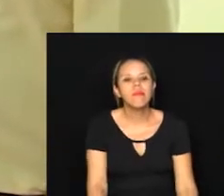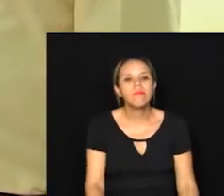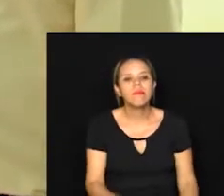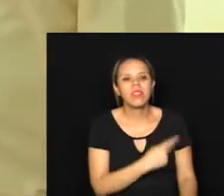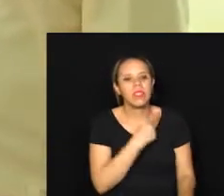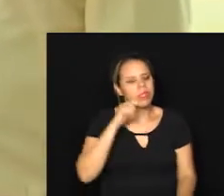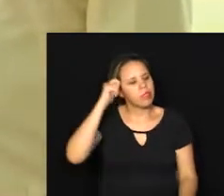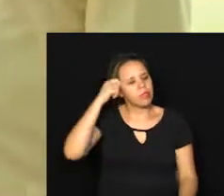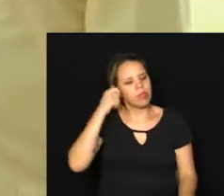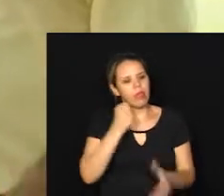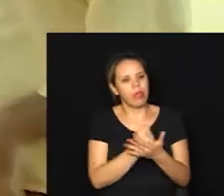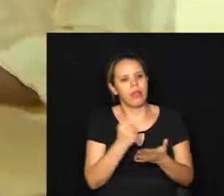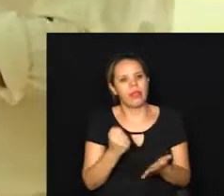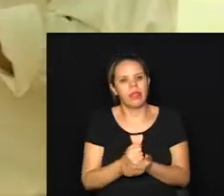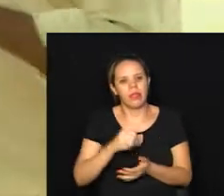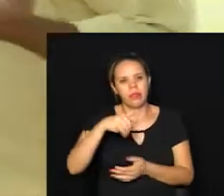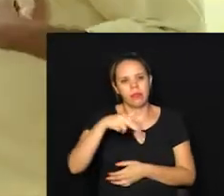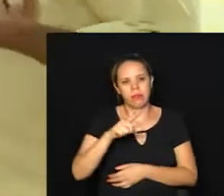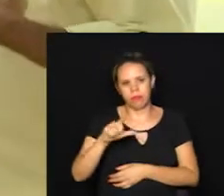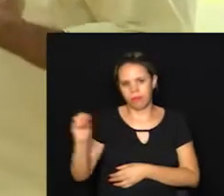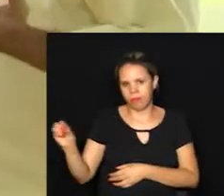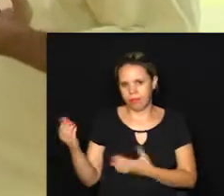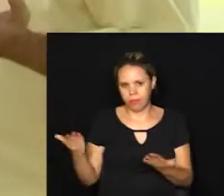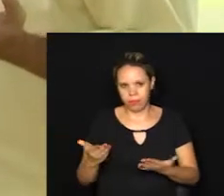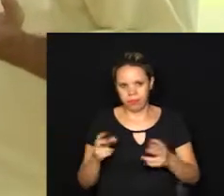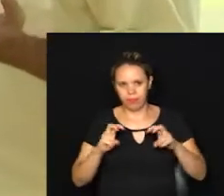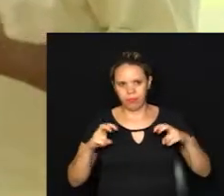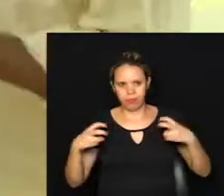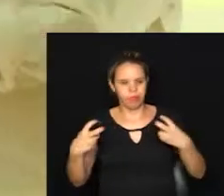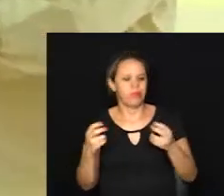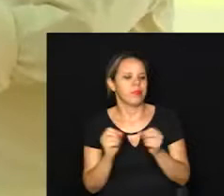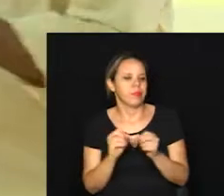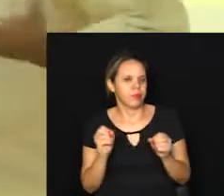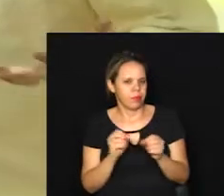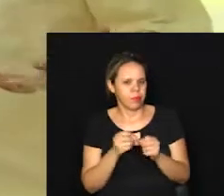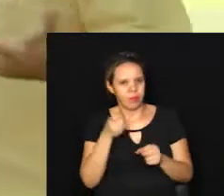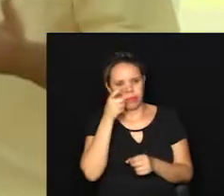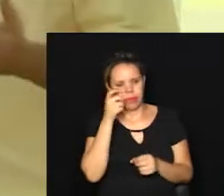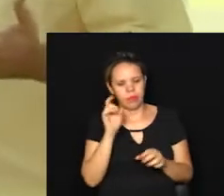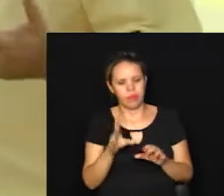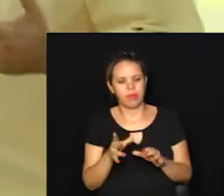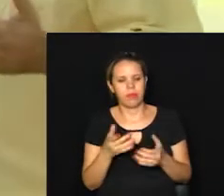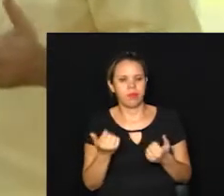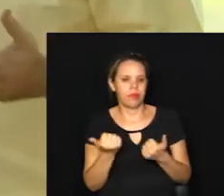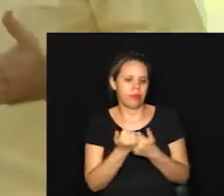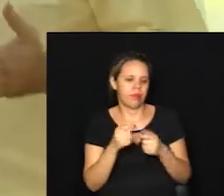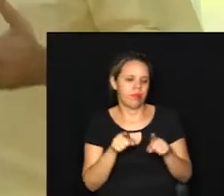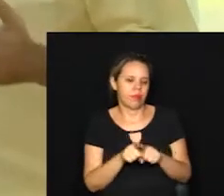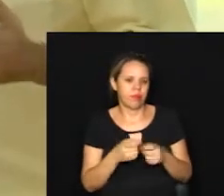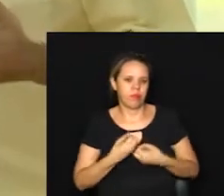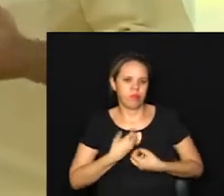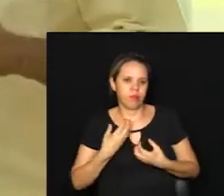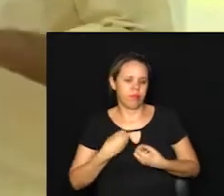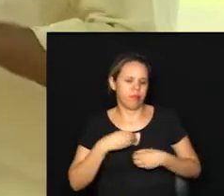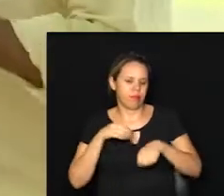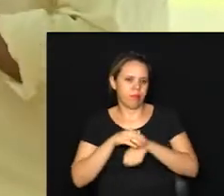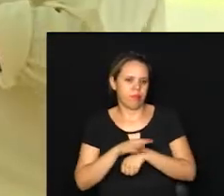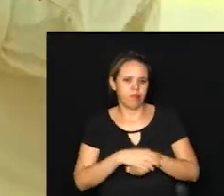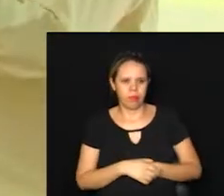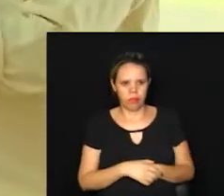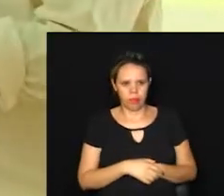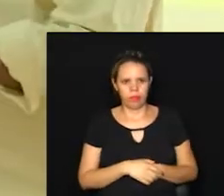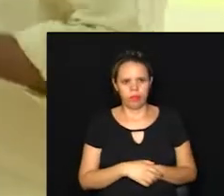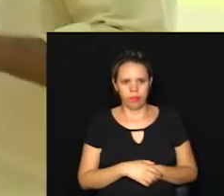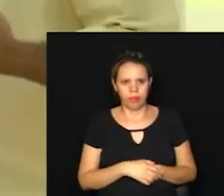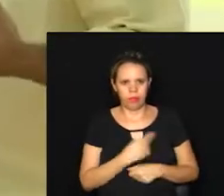Marcelo Oliveira, que hoje estará nas arquibancadas, não é? Como a gente já trouxe a informação,